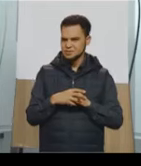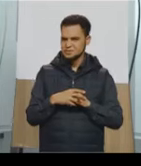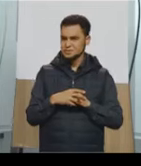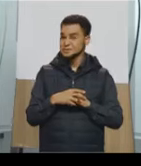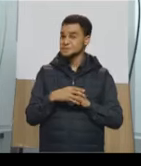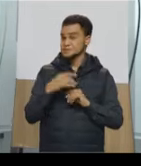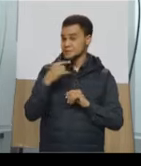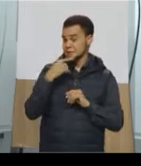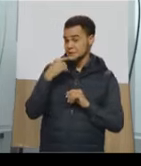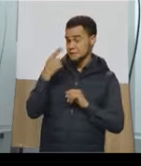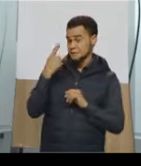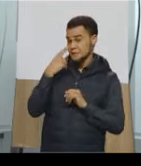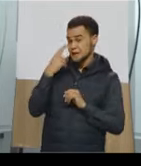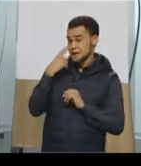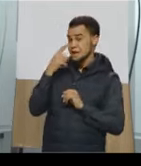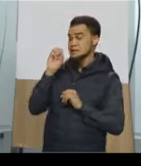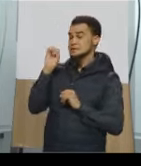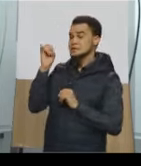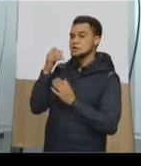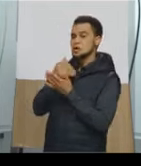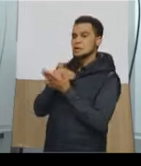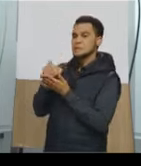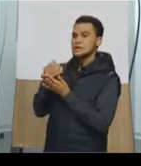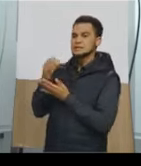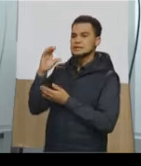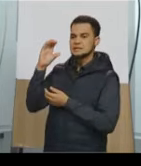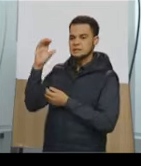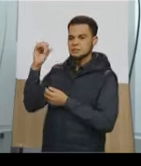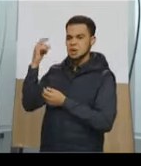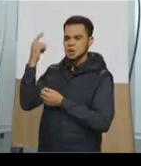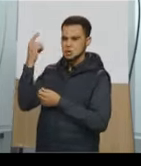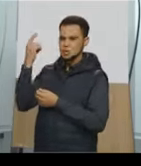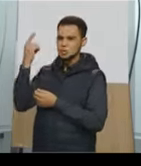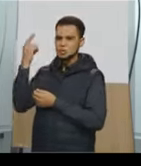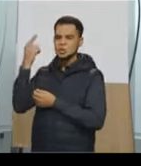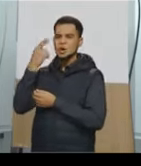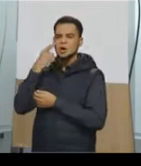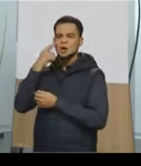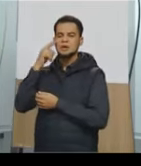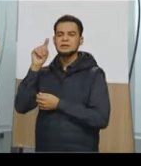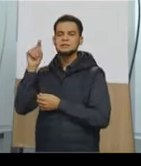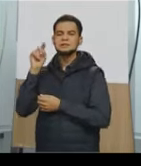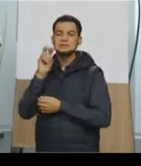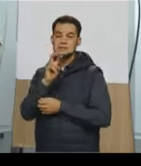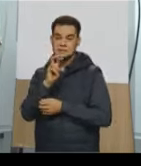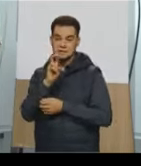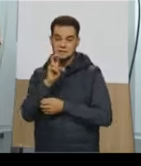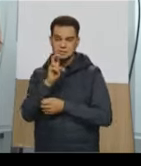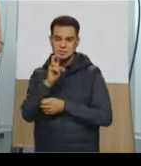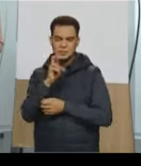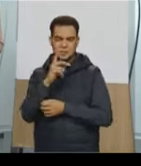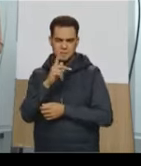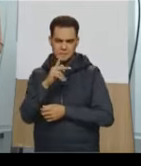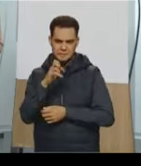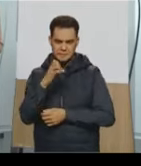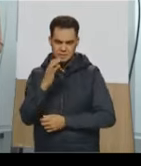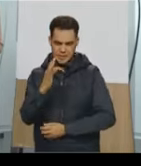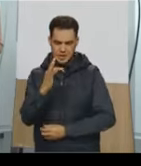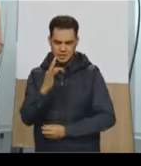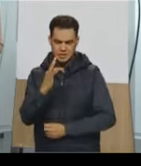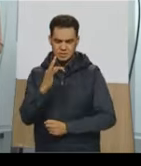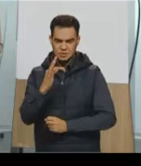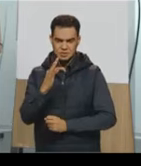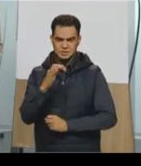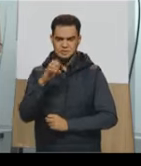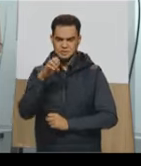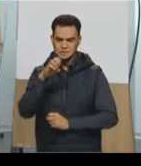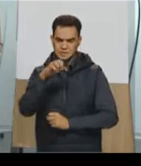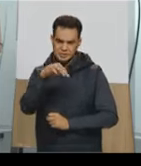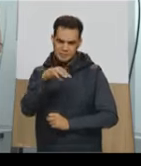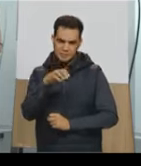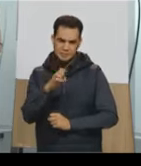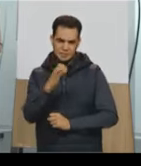1, então vamos fazer o nome. São 5 carbonos, pente, lembra? Met, et, prop,